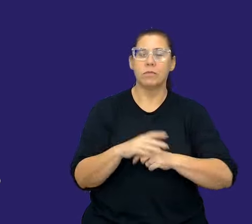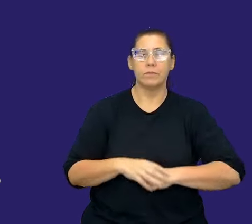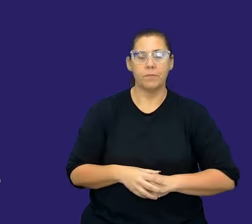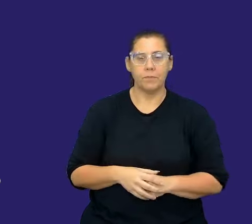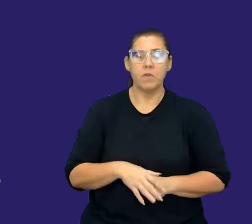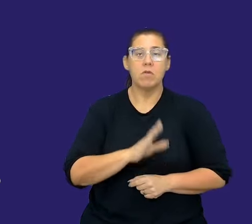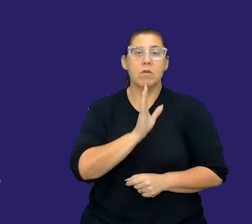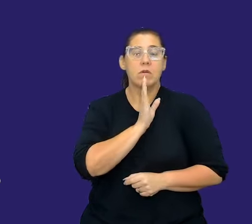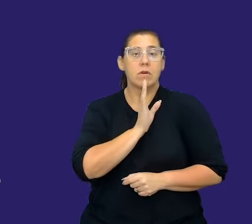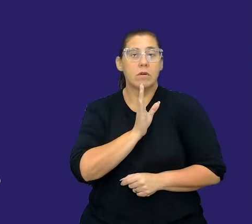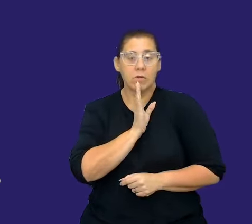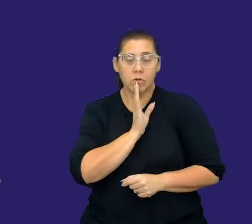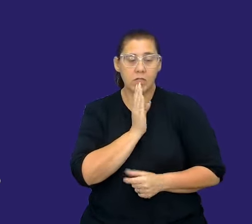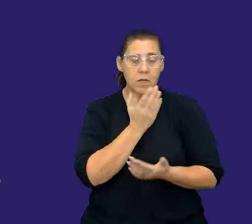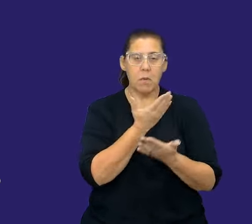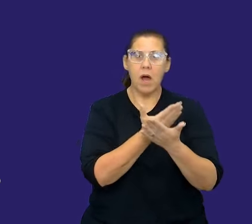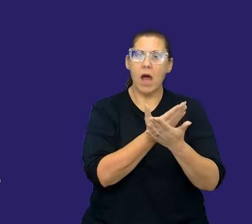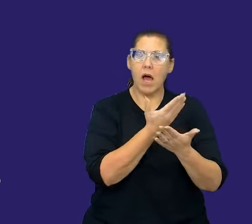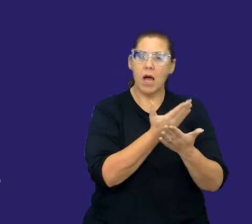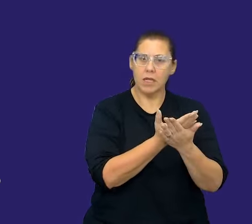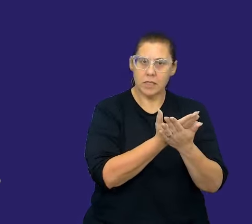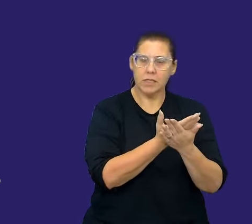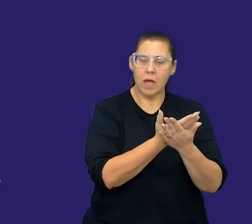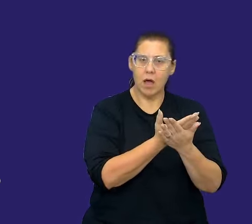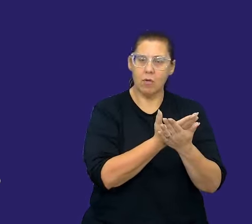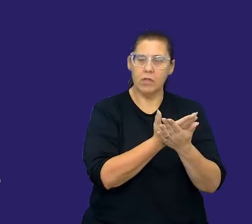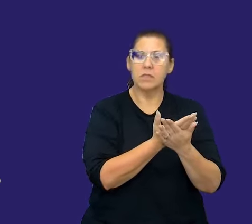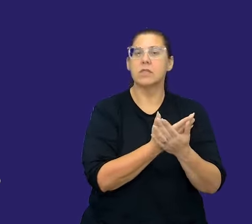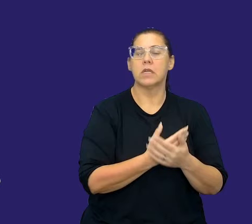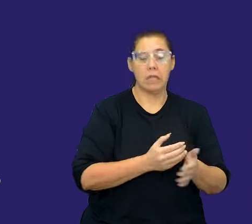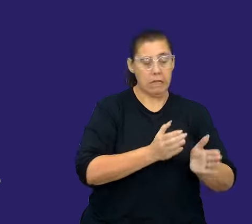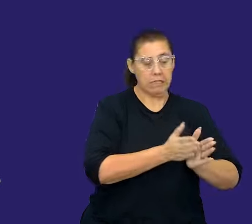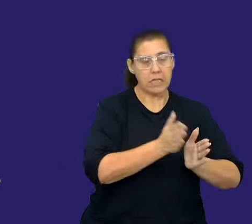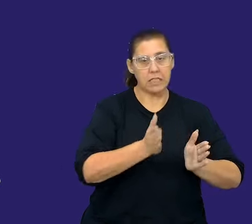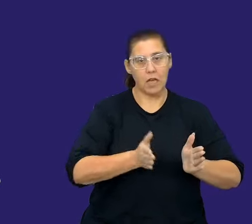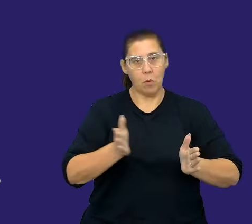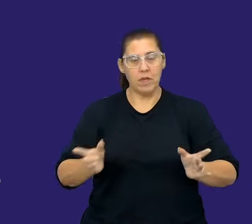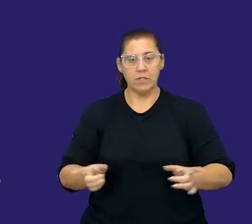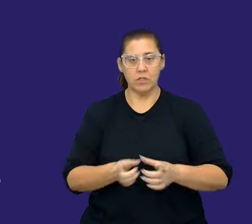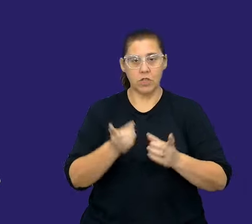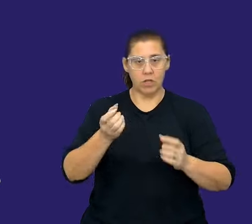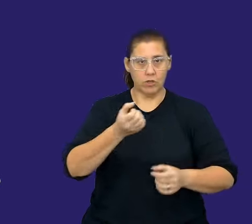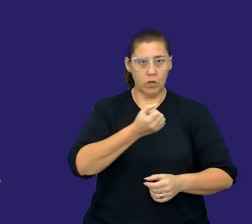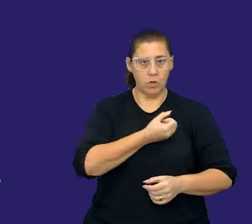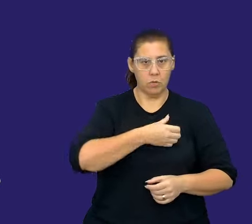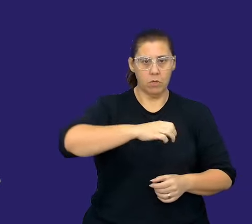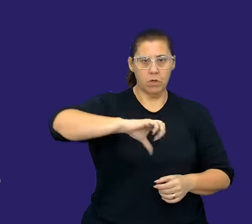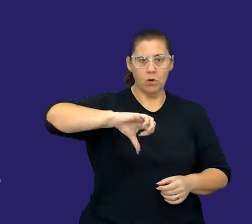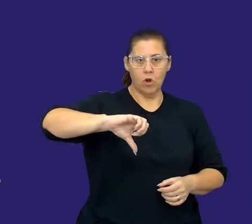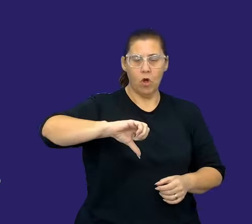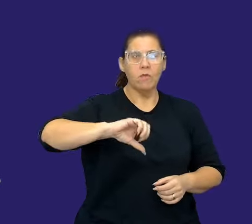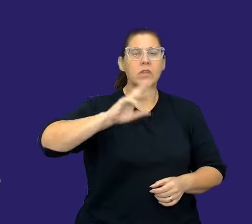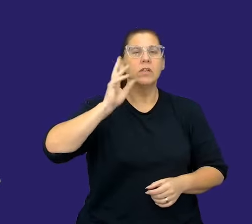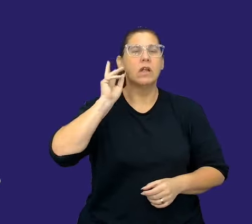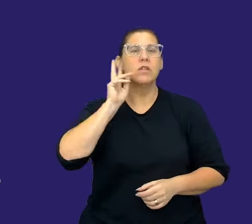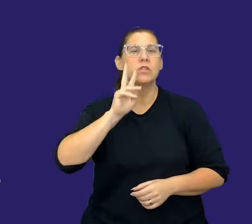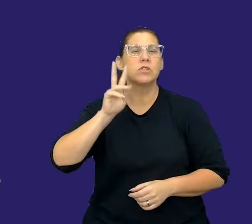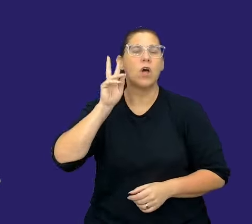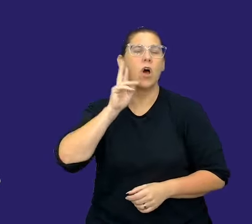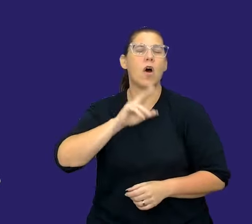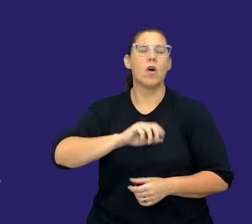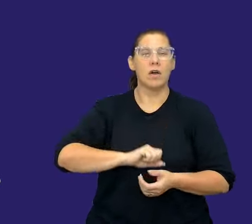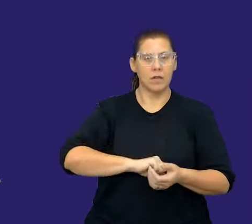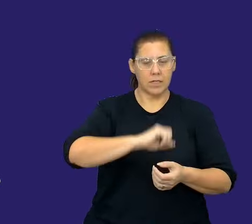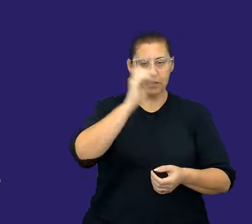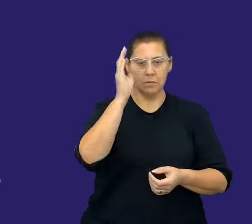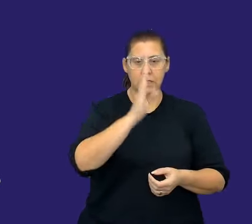em que conheceremos as aulas que estruturam a sequência didática 9, Lendas Brasileiras, e as